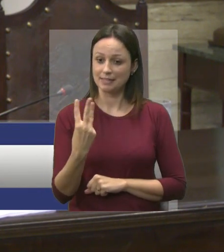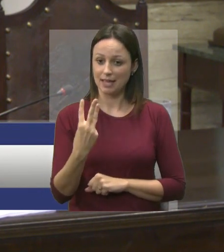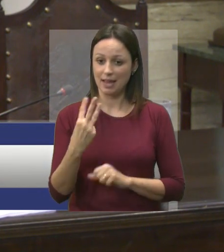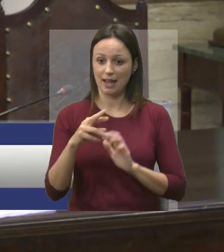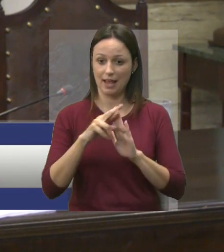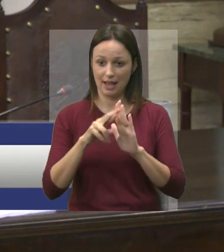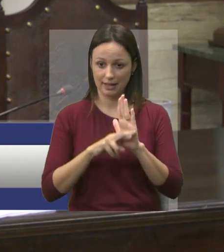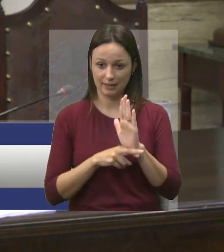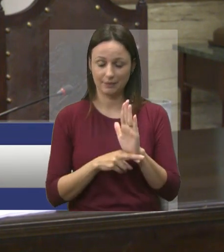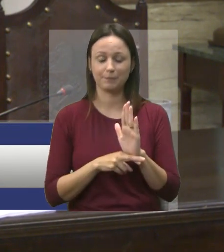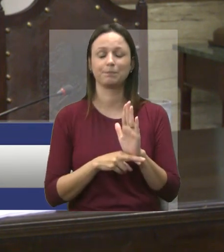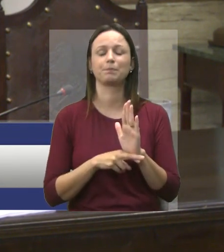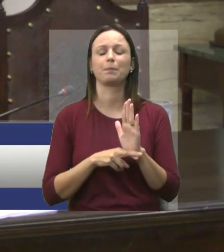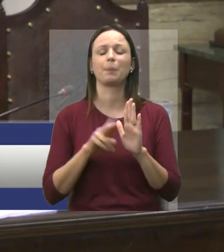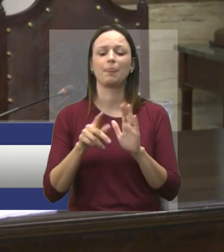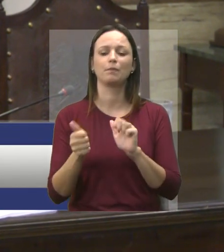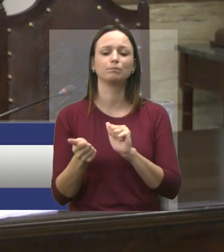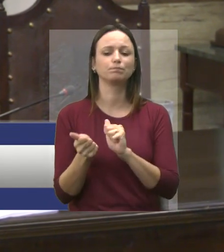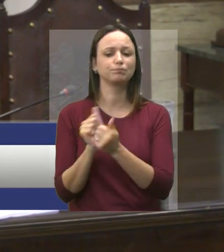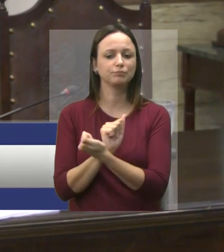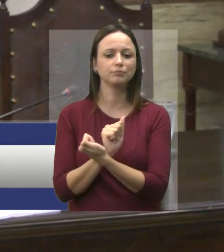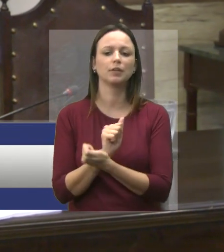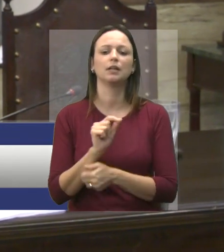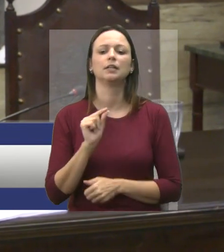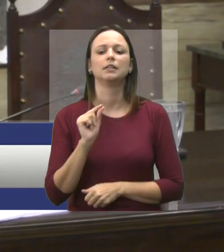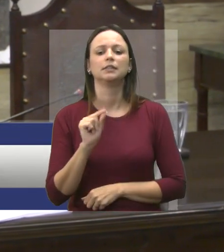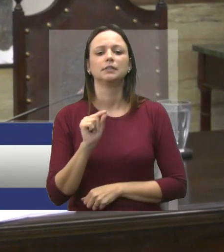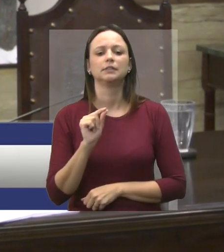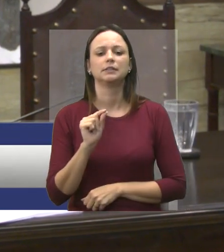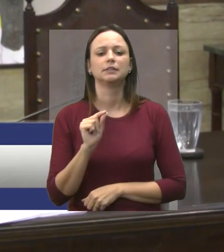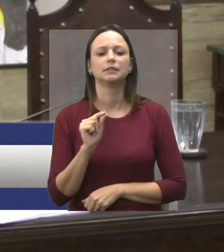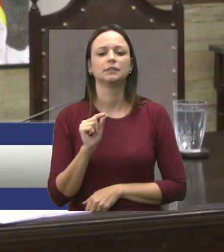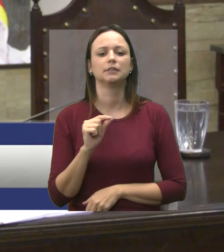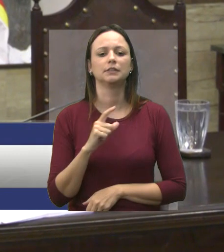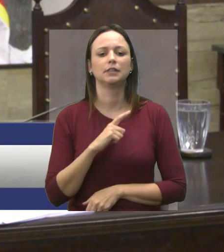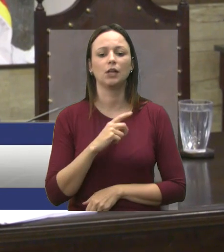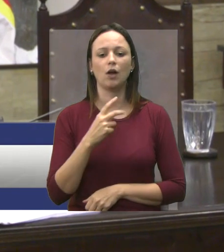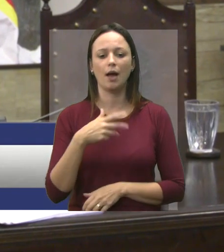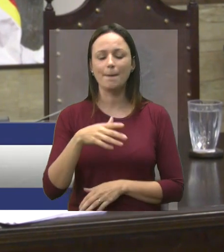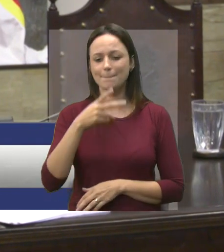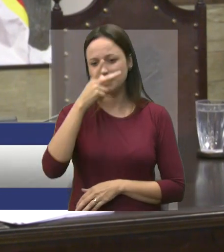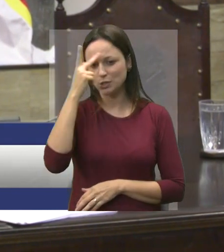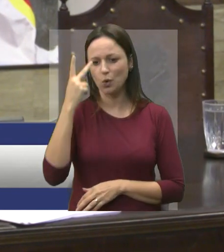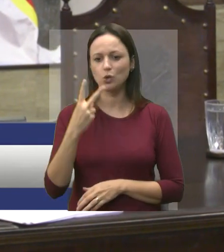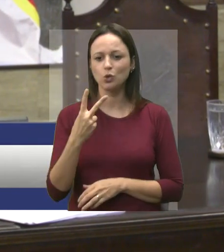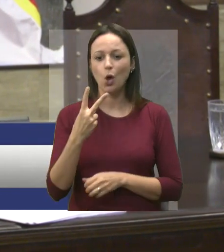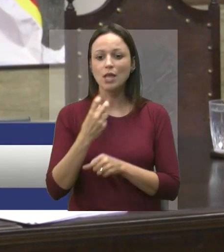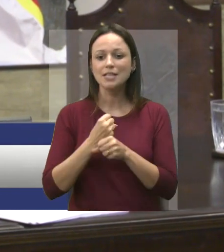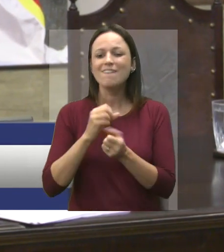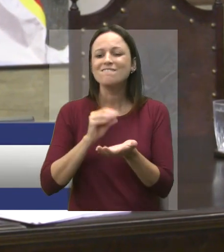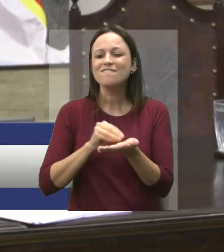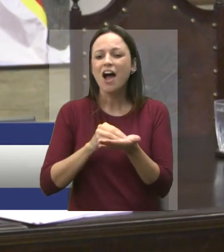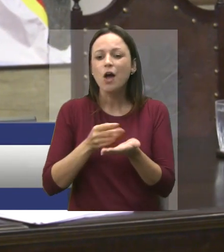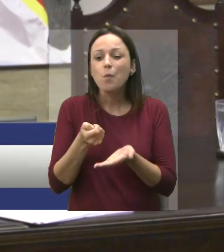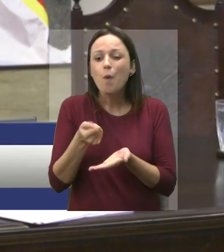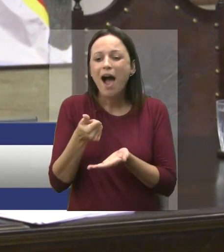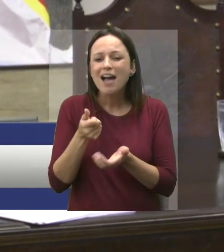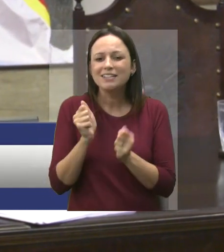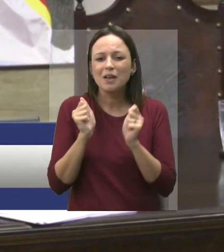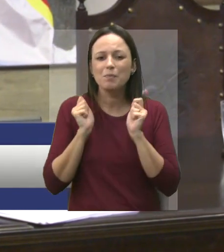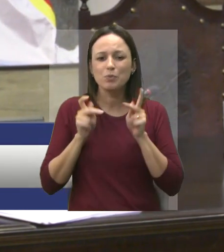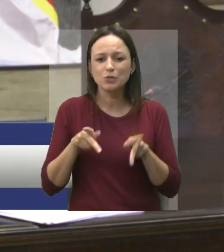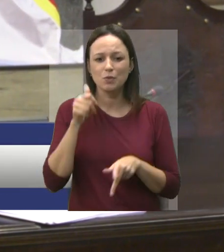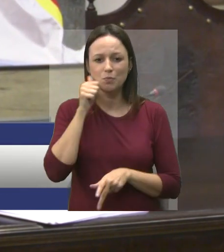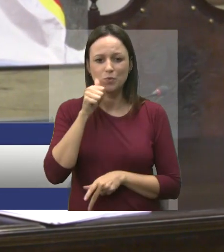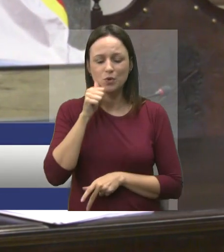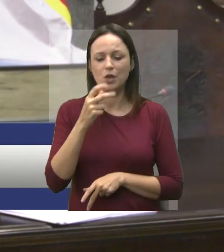é para quem está há 2 anos de aposentar. Então, mulher hoje, com 28